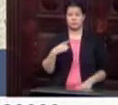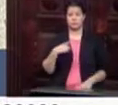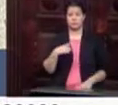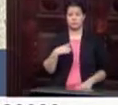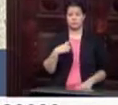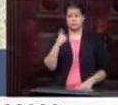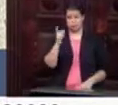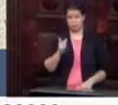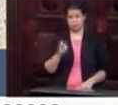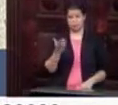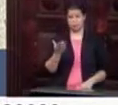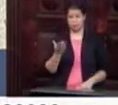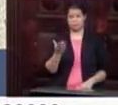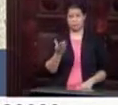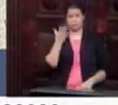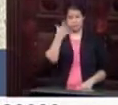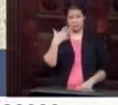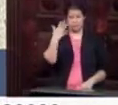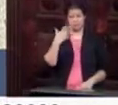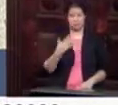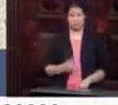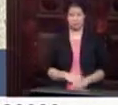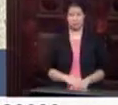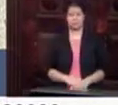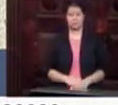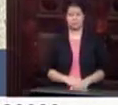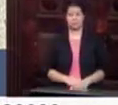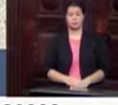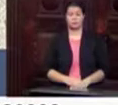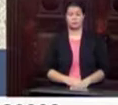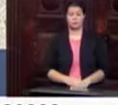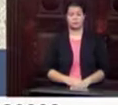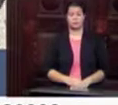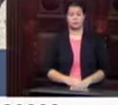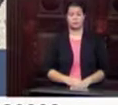Senhor orador.